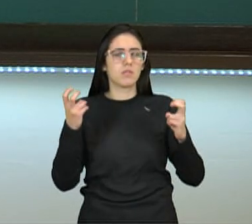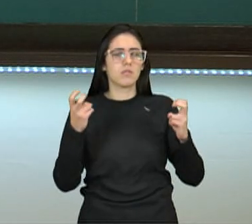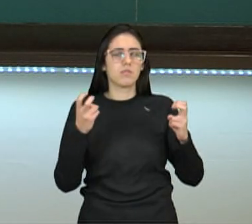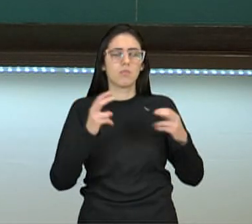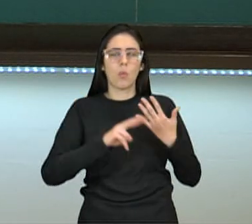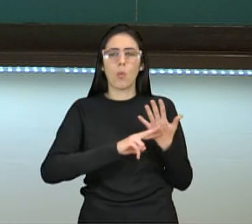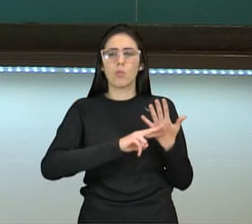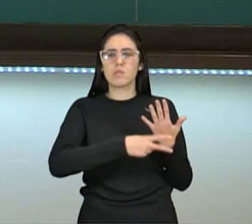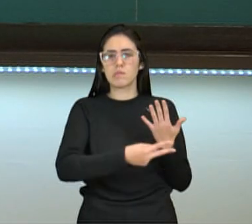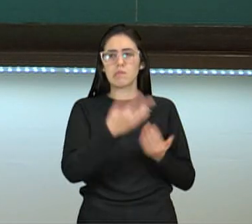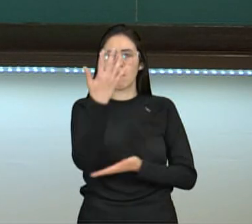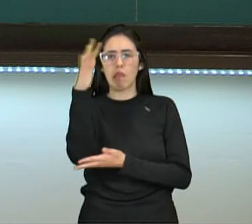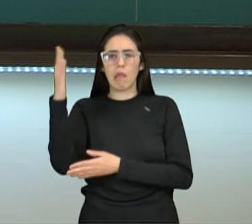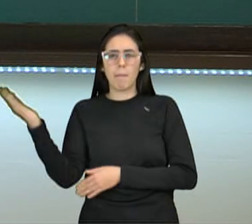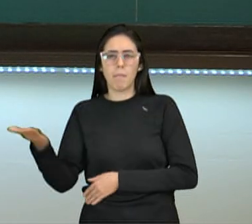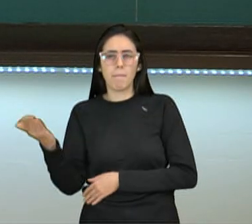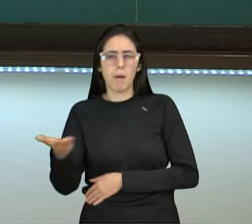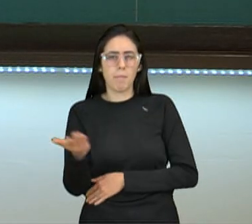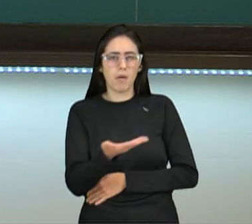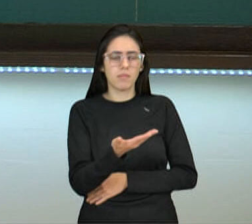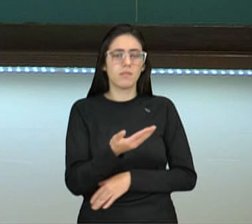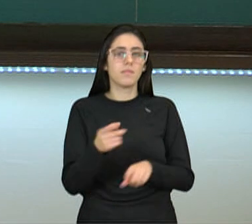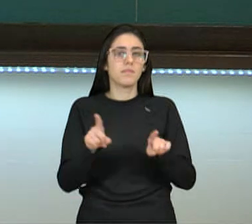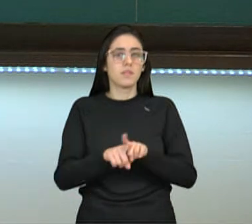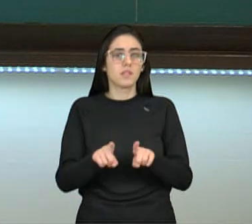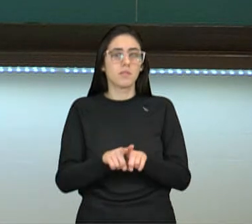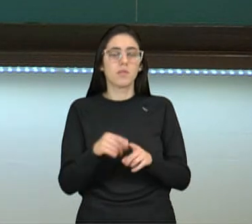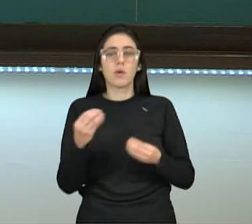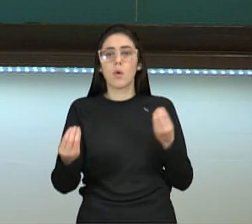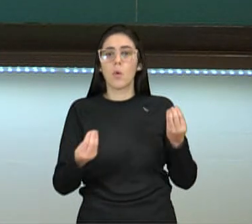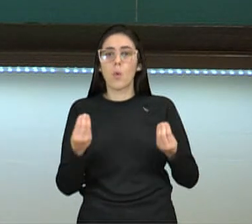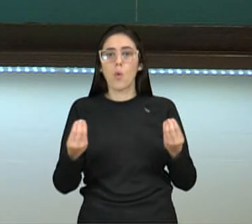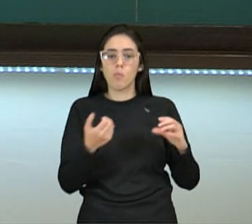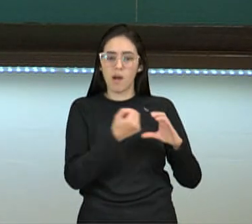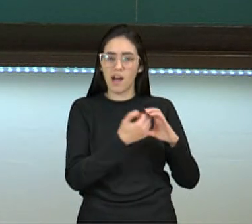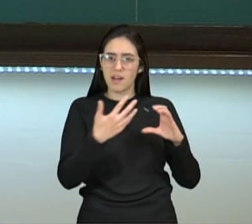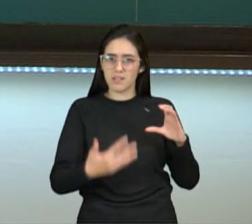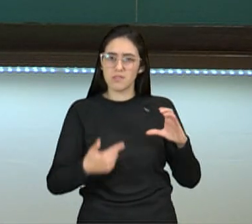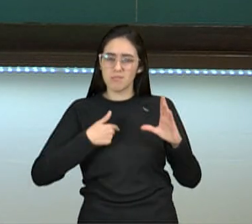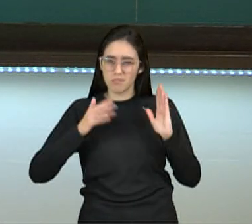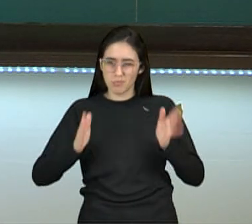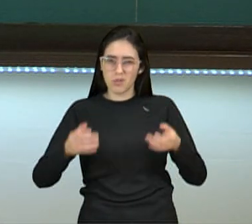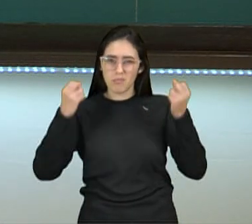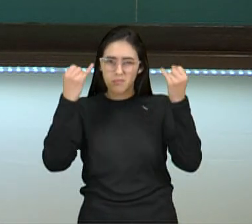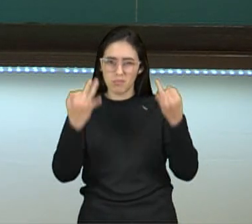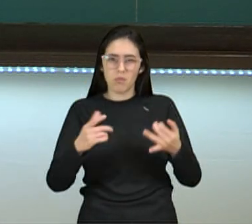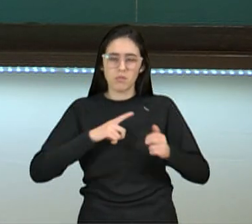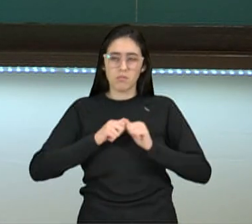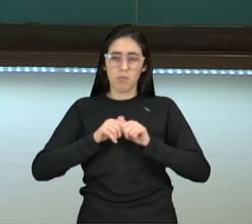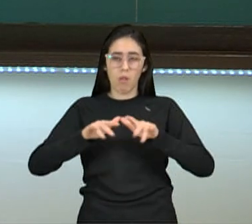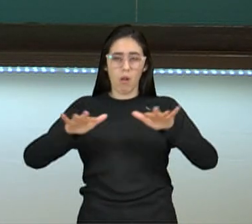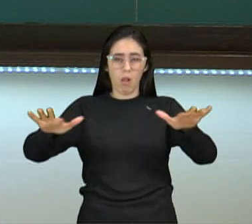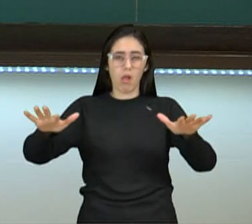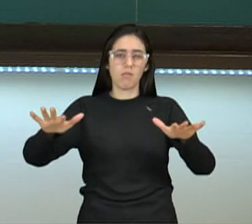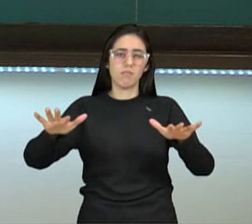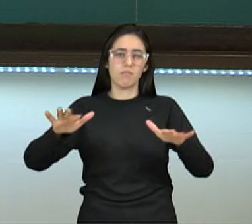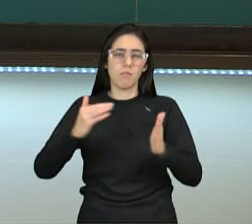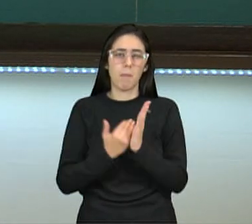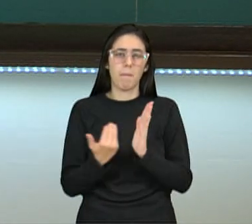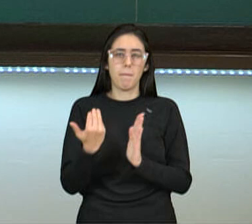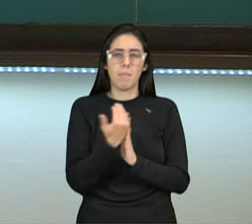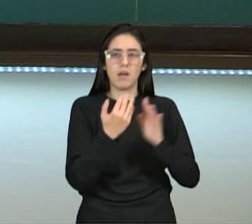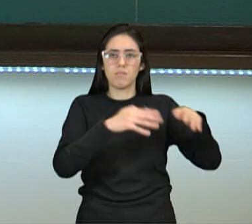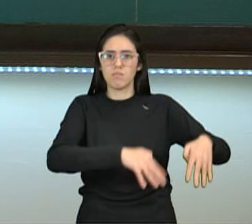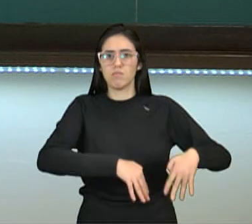do desmatamento e, mais do que isso, relacionar com as características que nós falamos de expansão da fronteira agrícola, né, da